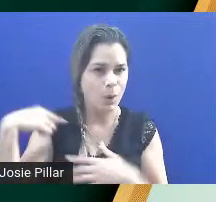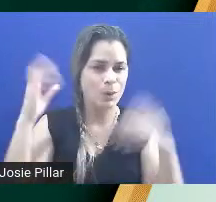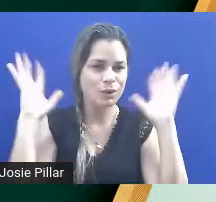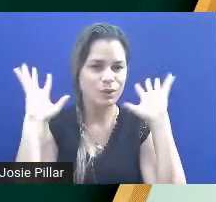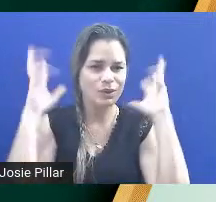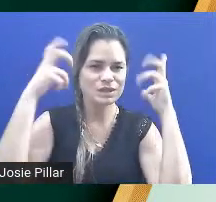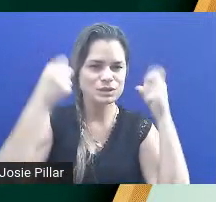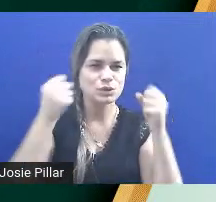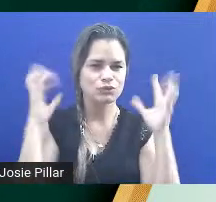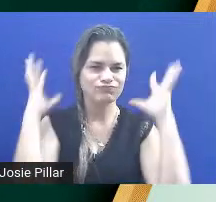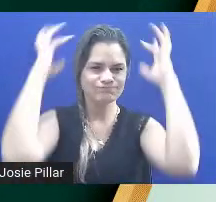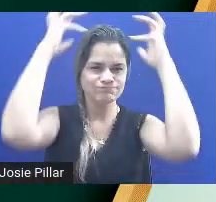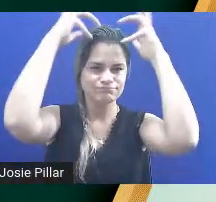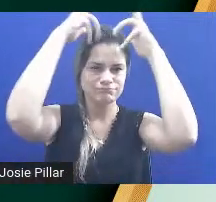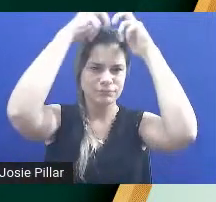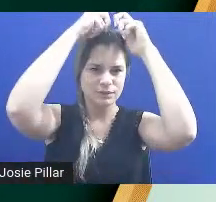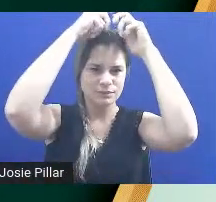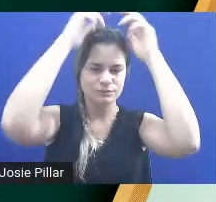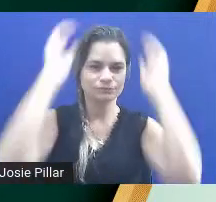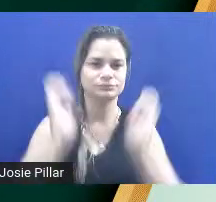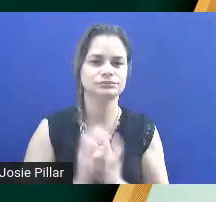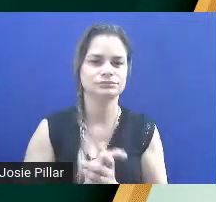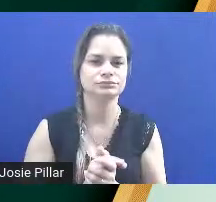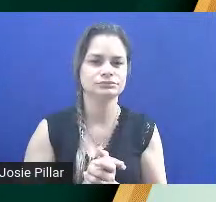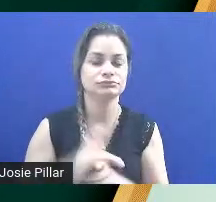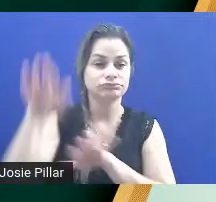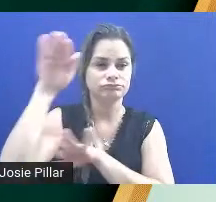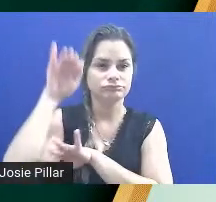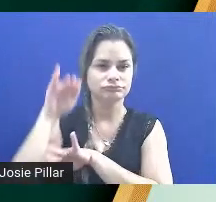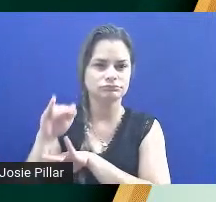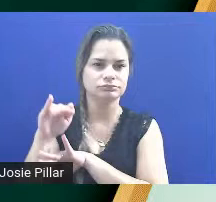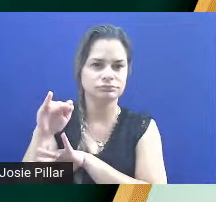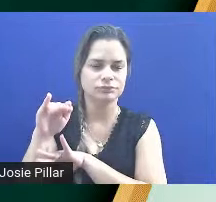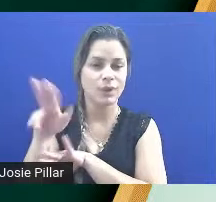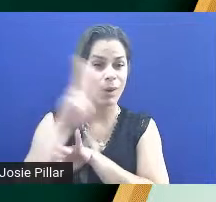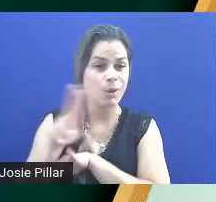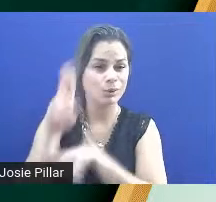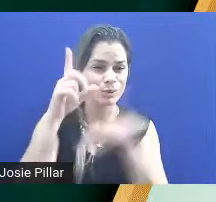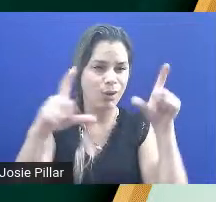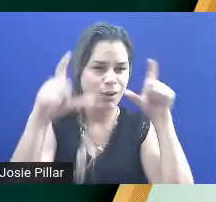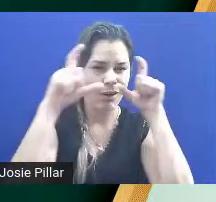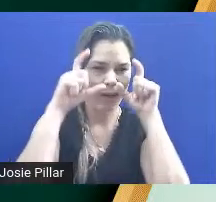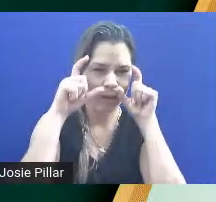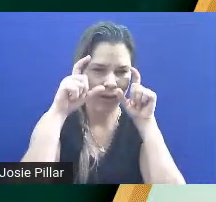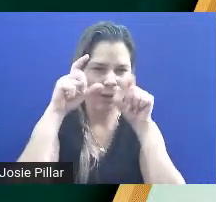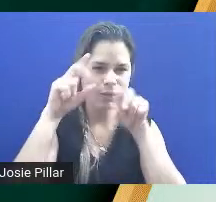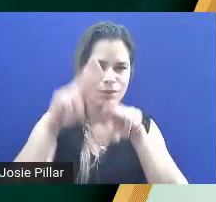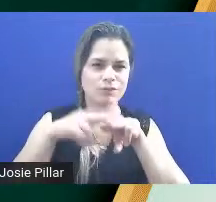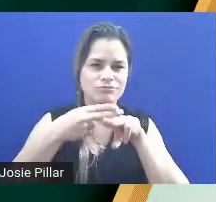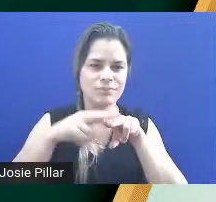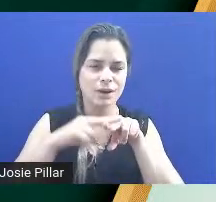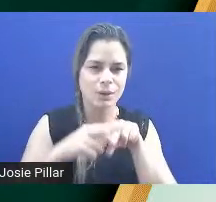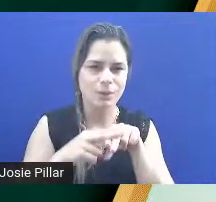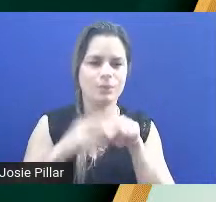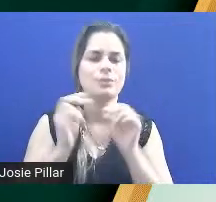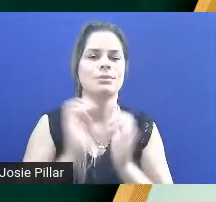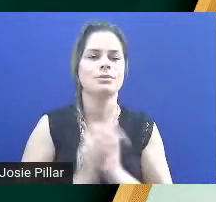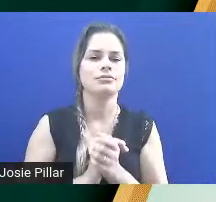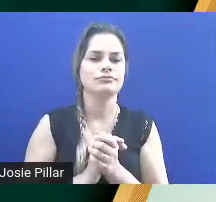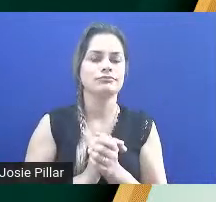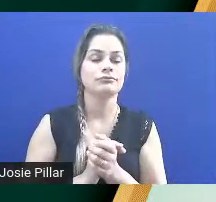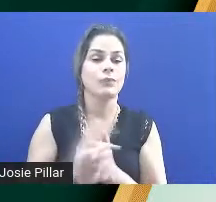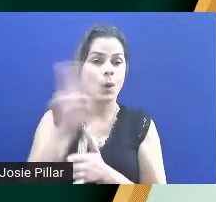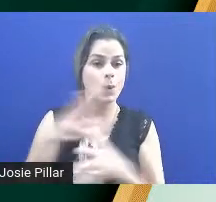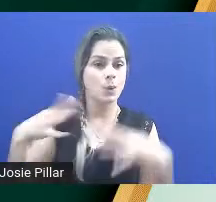no alto da cabeça, estatura mediana, uso óculos, armação marrom, visto uma